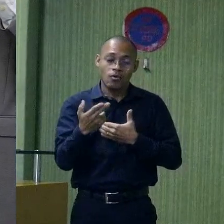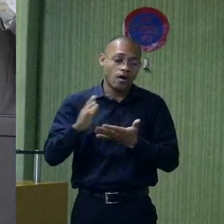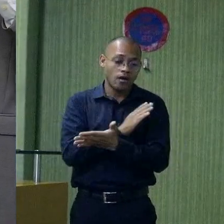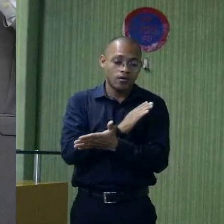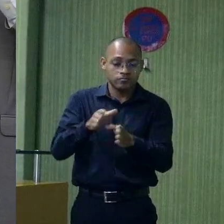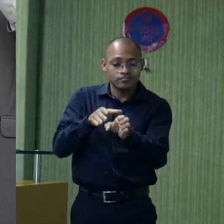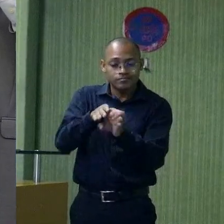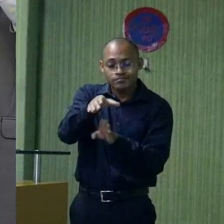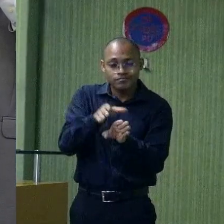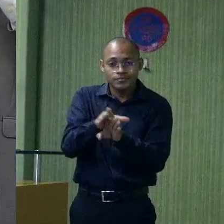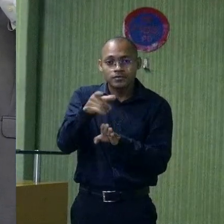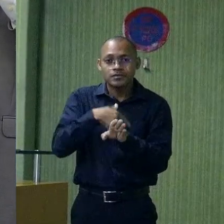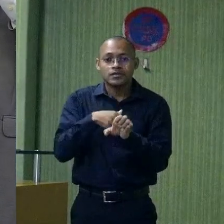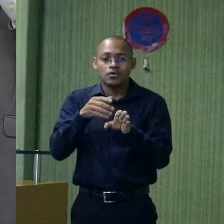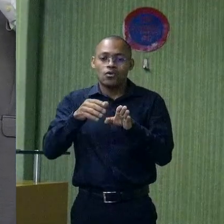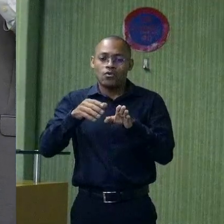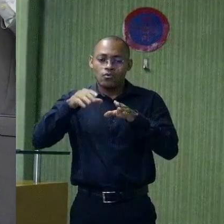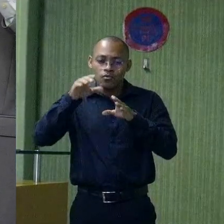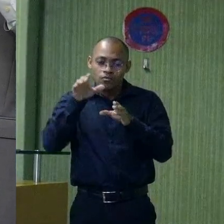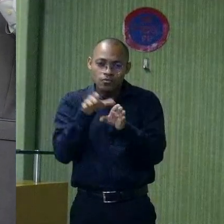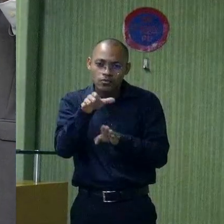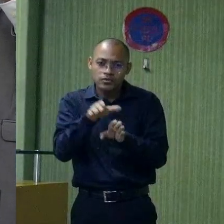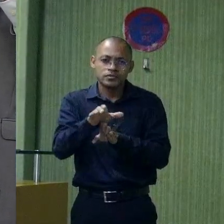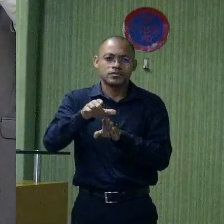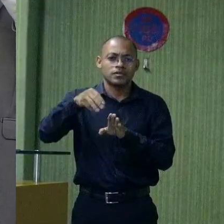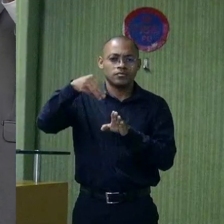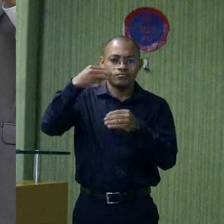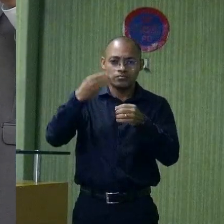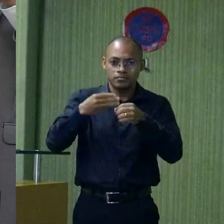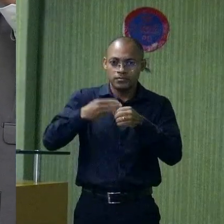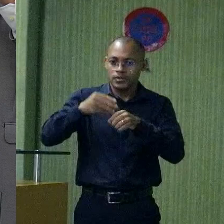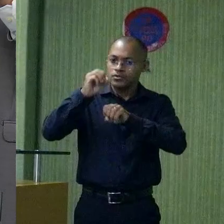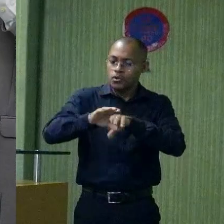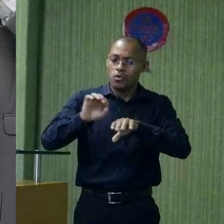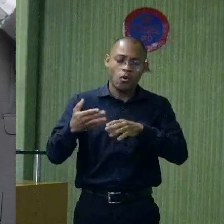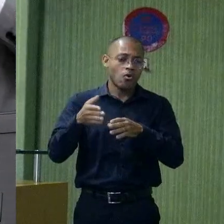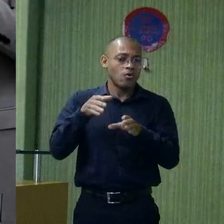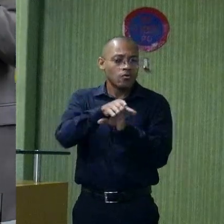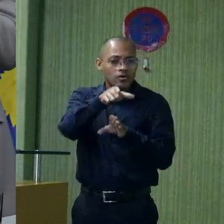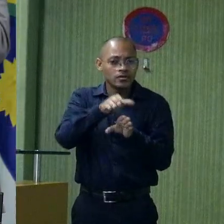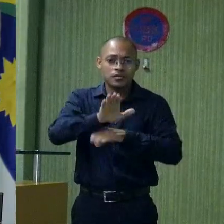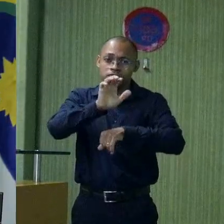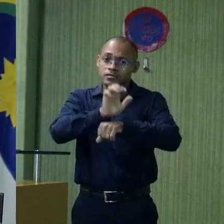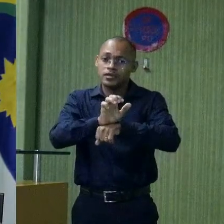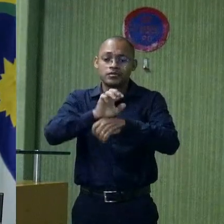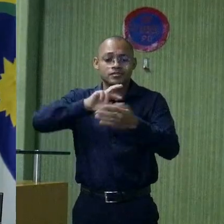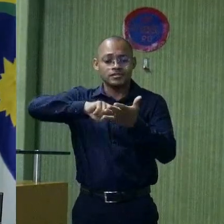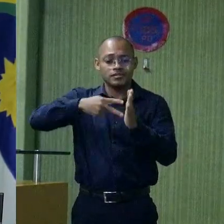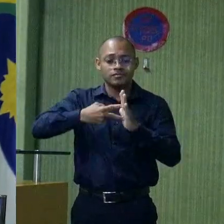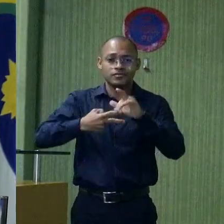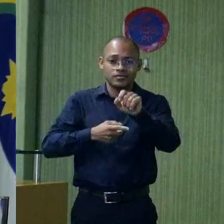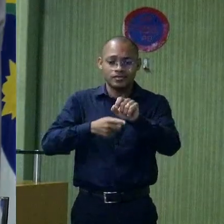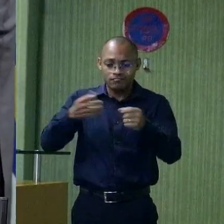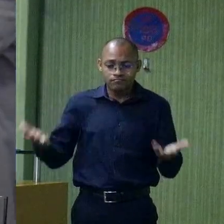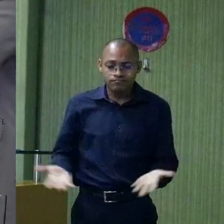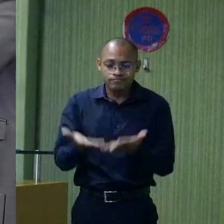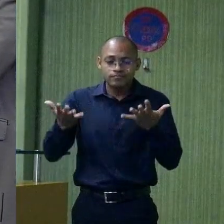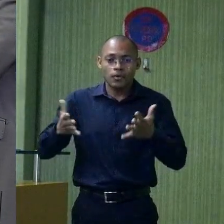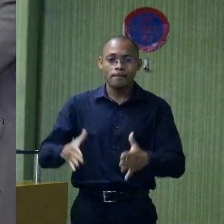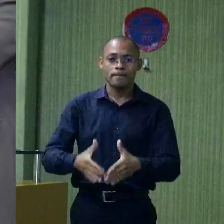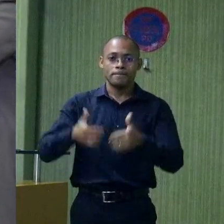do Conselho Municipal de Educação ou mesmo do do Conselho Estadual você tá contribuindo pra melhoria também de